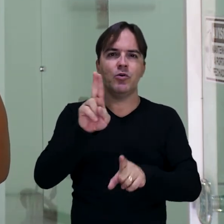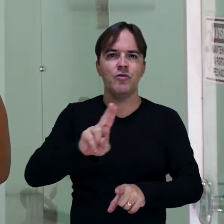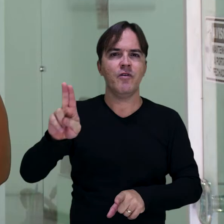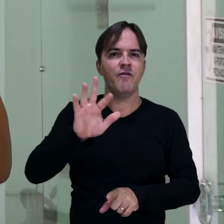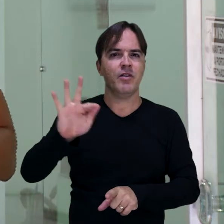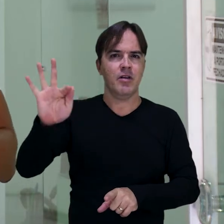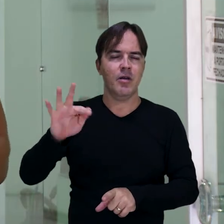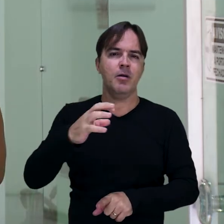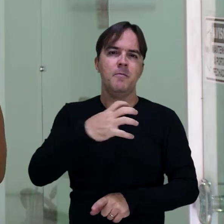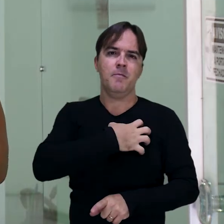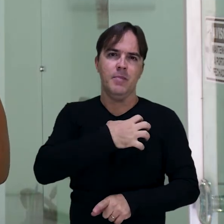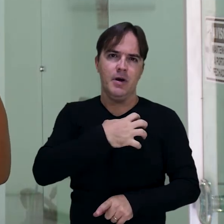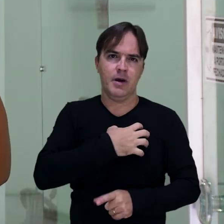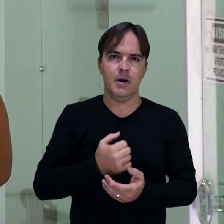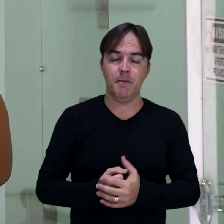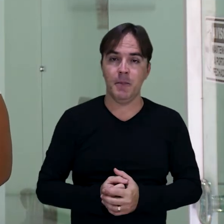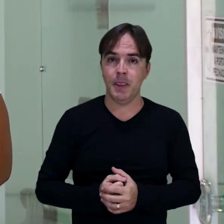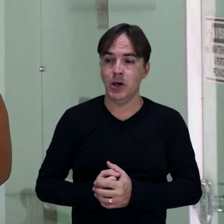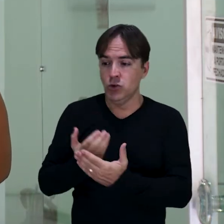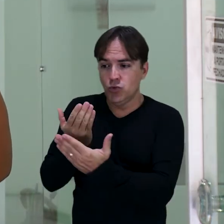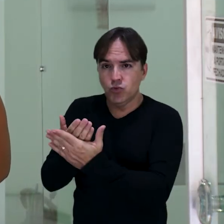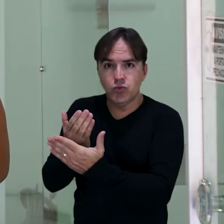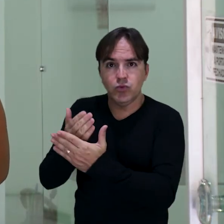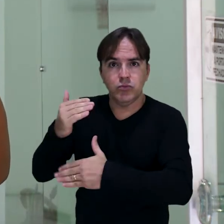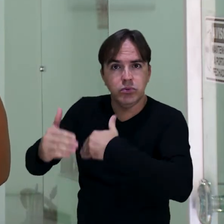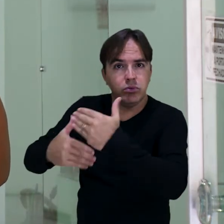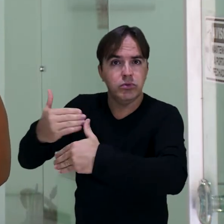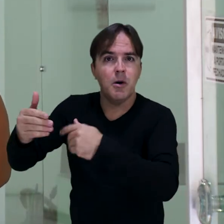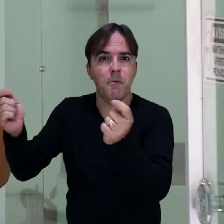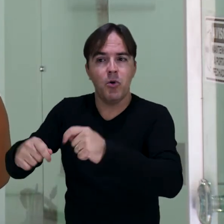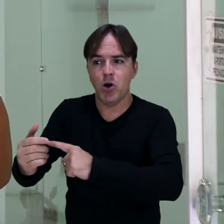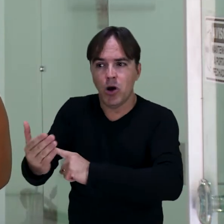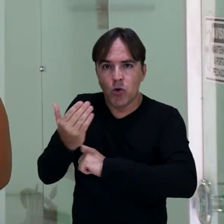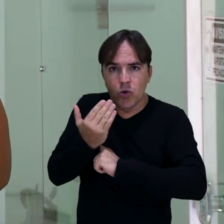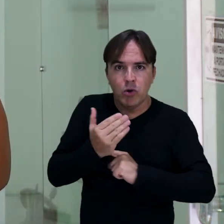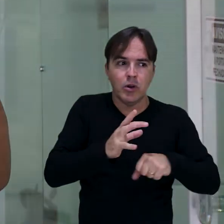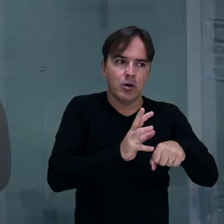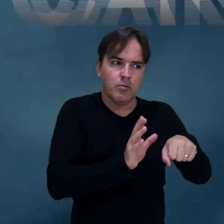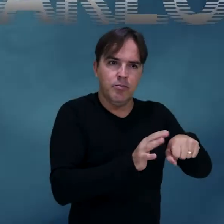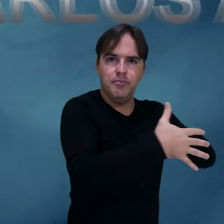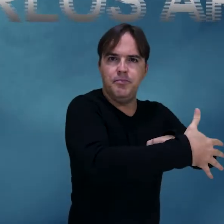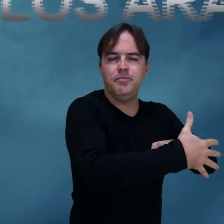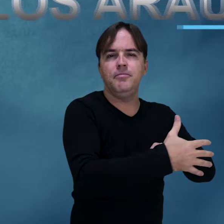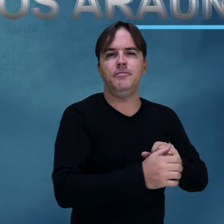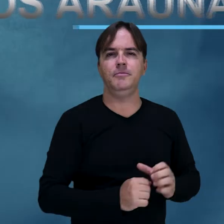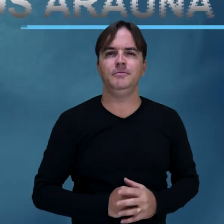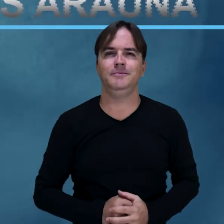Federal da Bahia, para outros estudos que ajudem no tratamento da Covid-19.